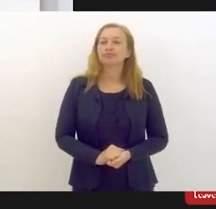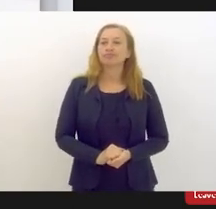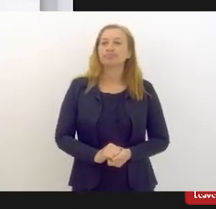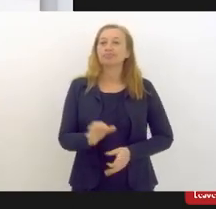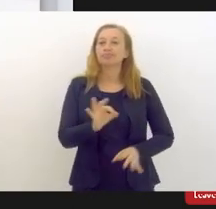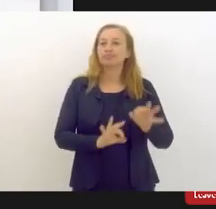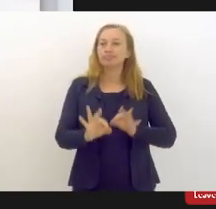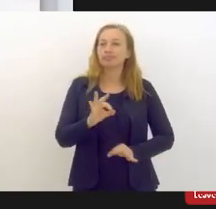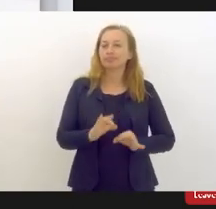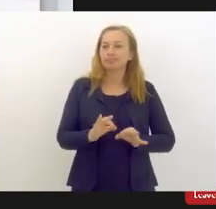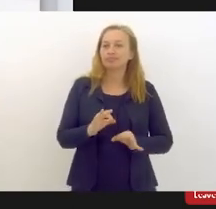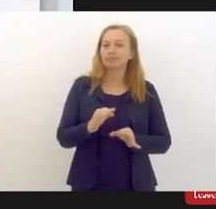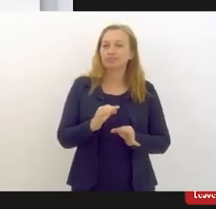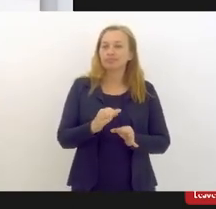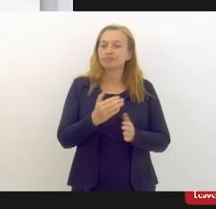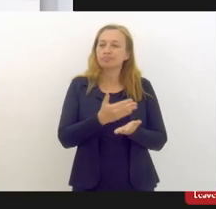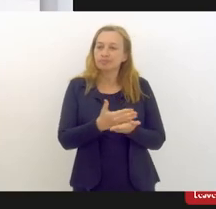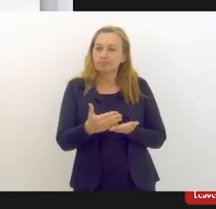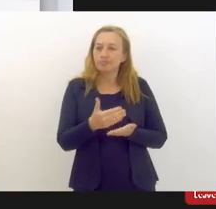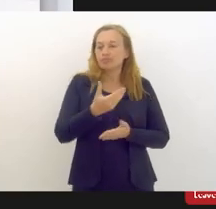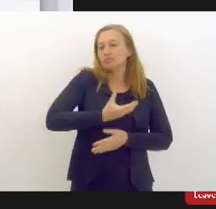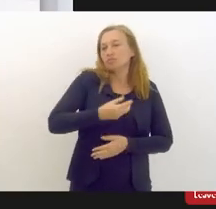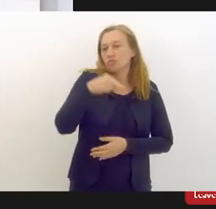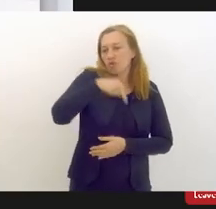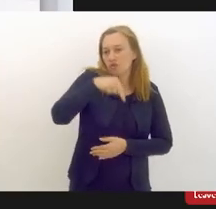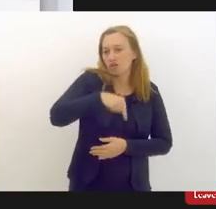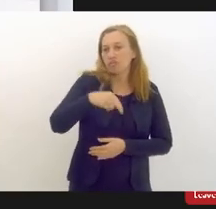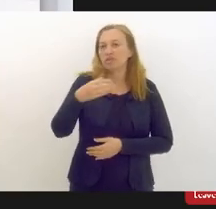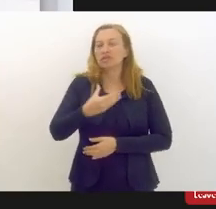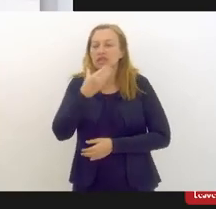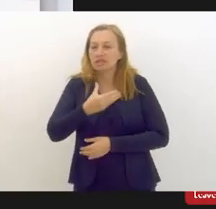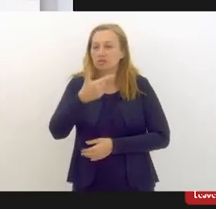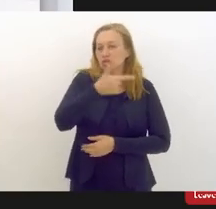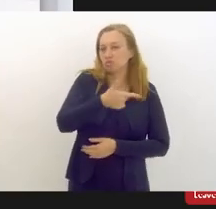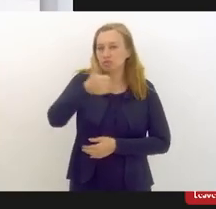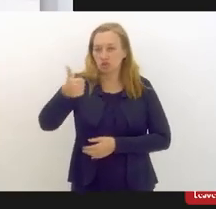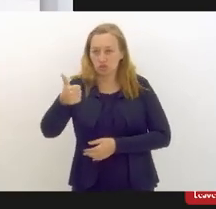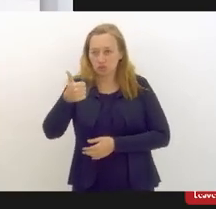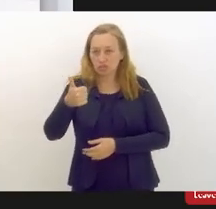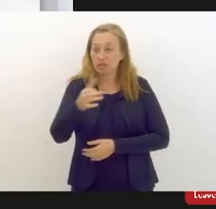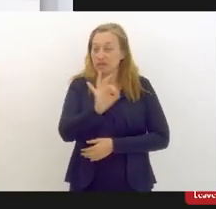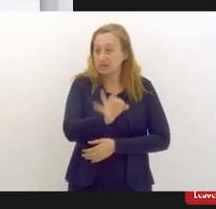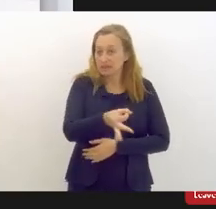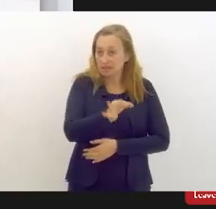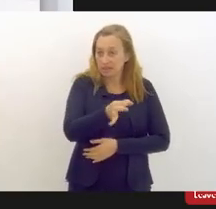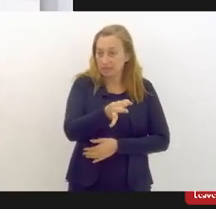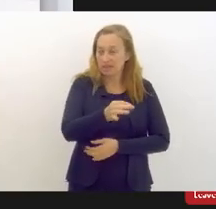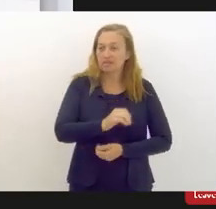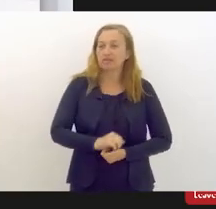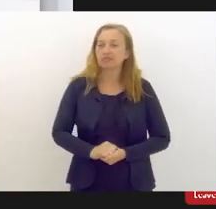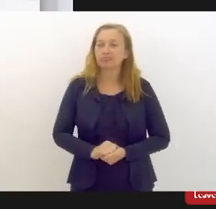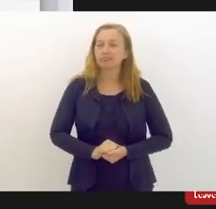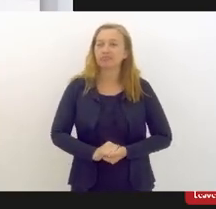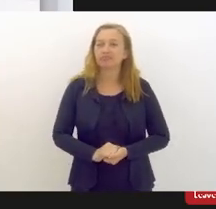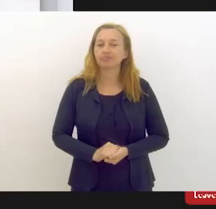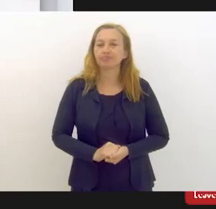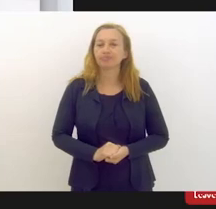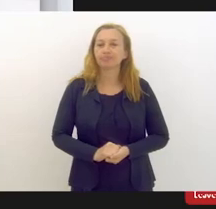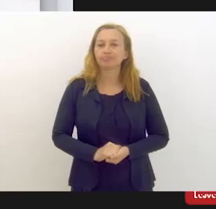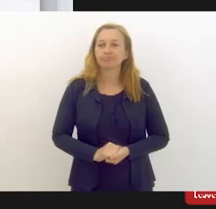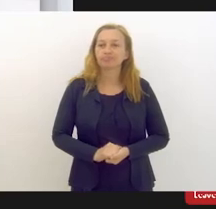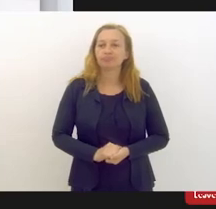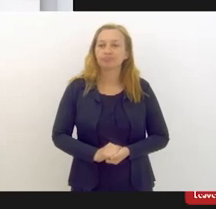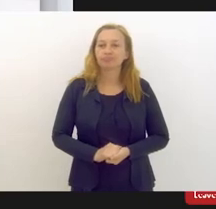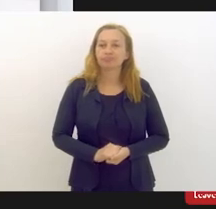nasce em novembro, dezembro de 2021, mas efetivamente, né, toma